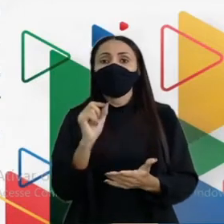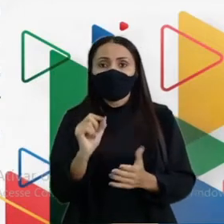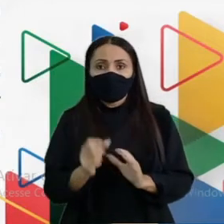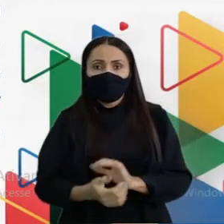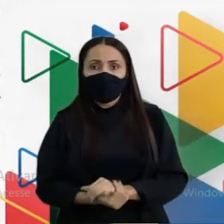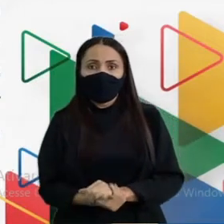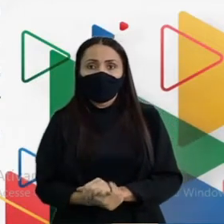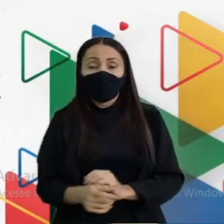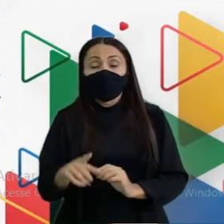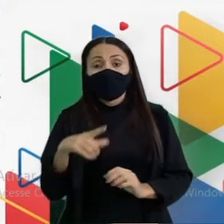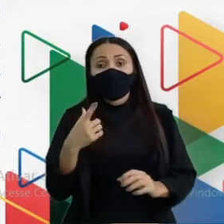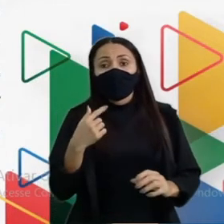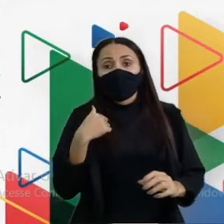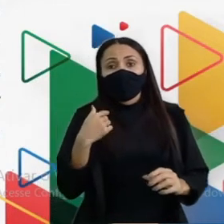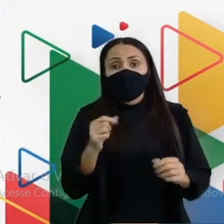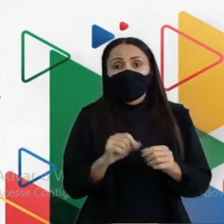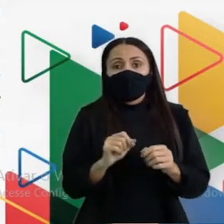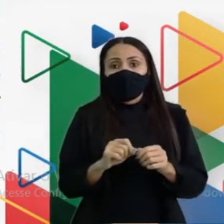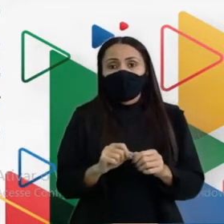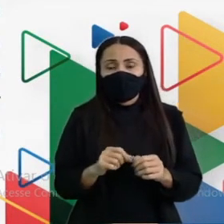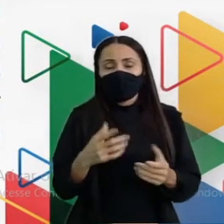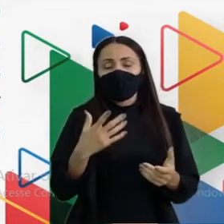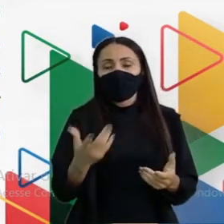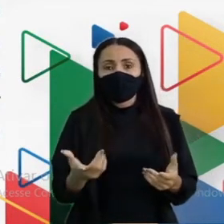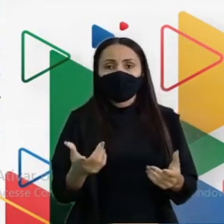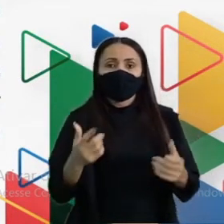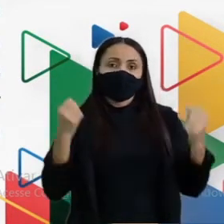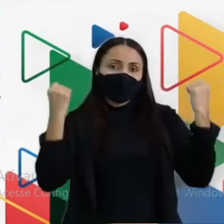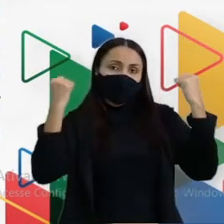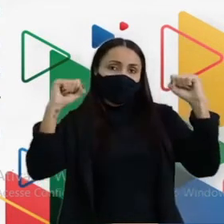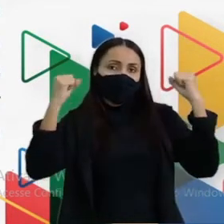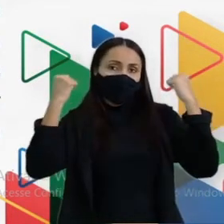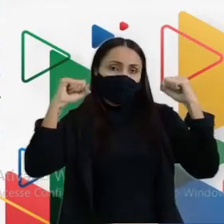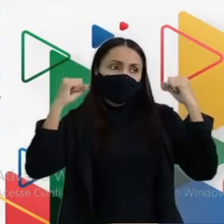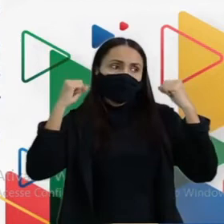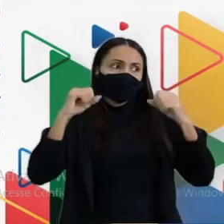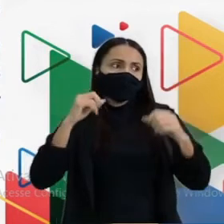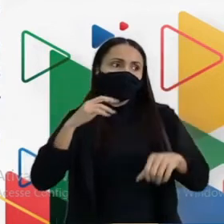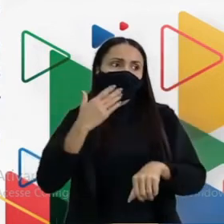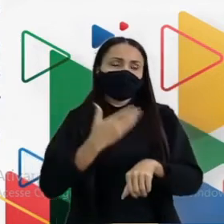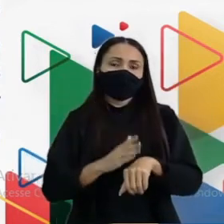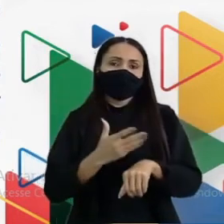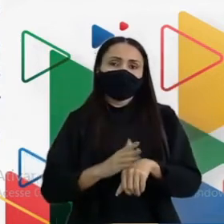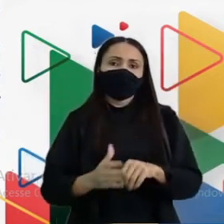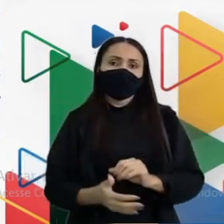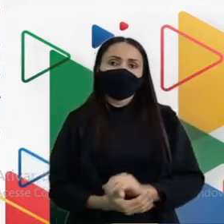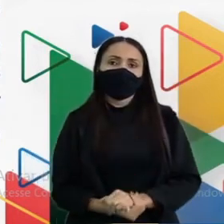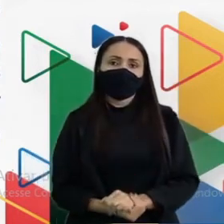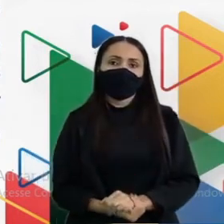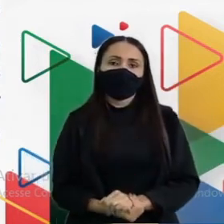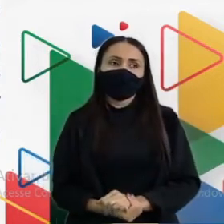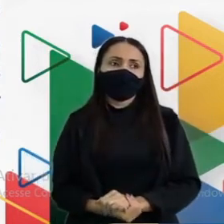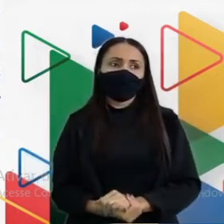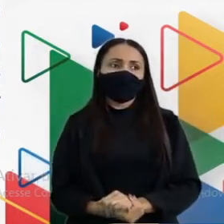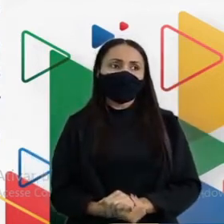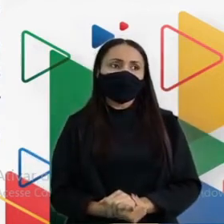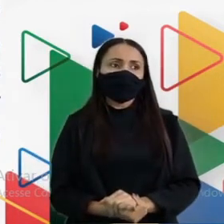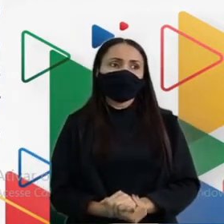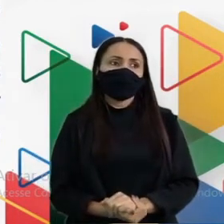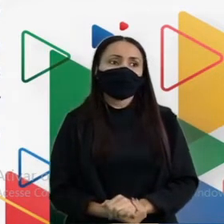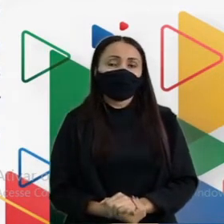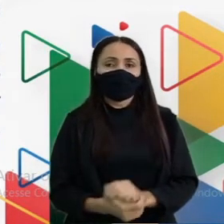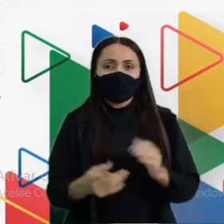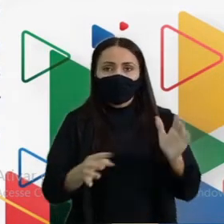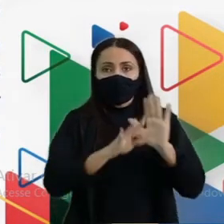cerebral quando eu faço atividades físicas? Quando eu pratico ginástica? Olha aí na tua tela. Eu vou ler